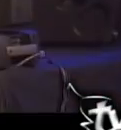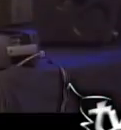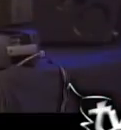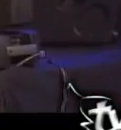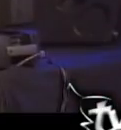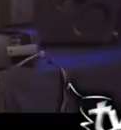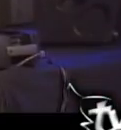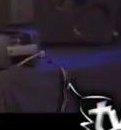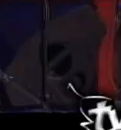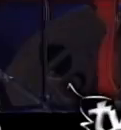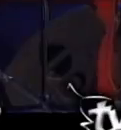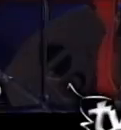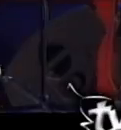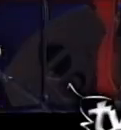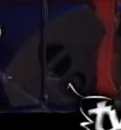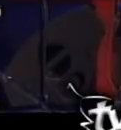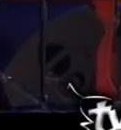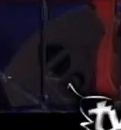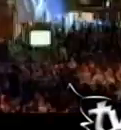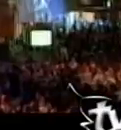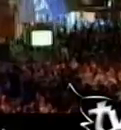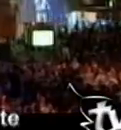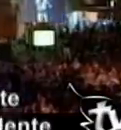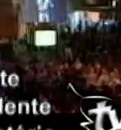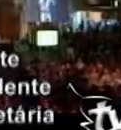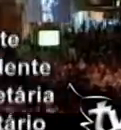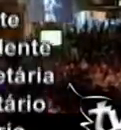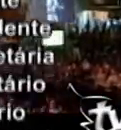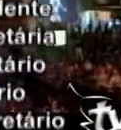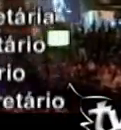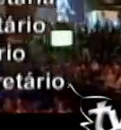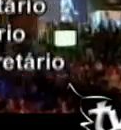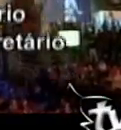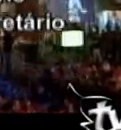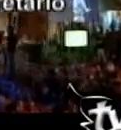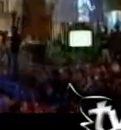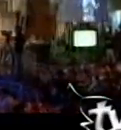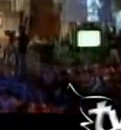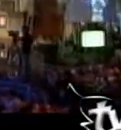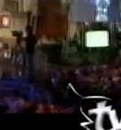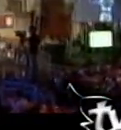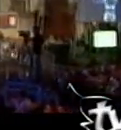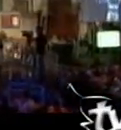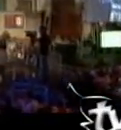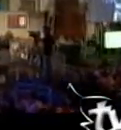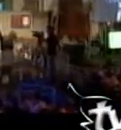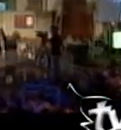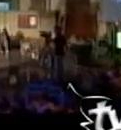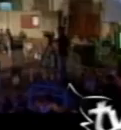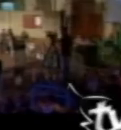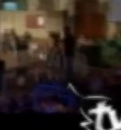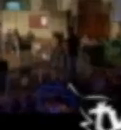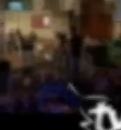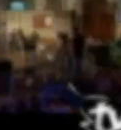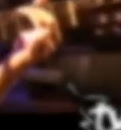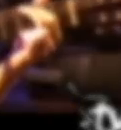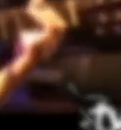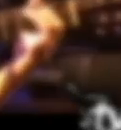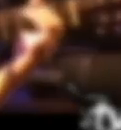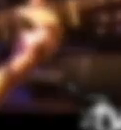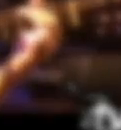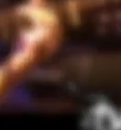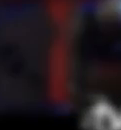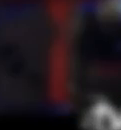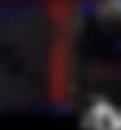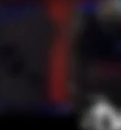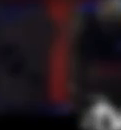Aquece a alma mesmo em invernia, em labaredas queima o coração, pois